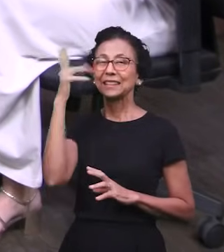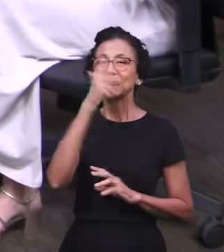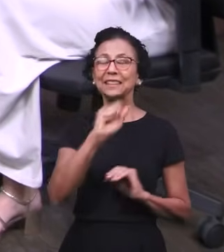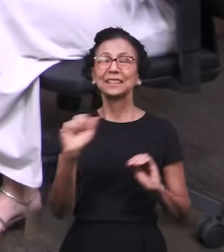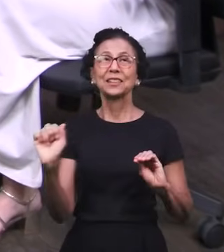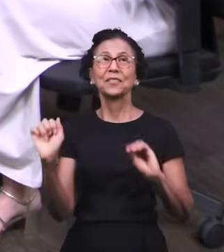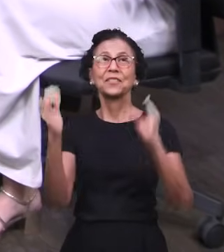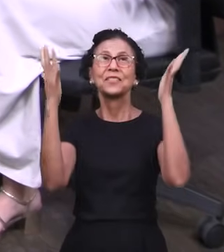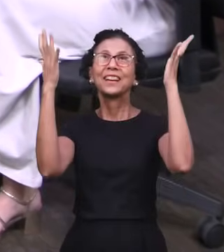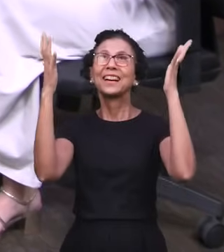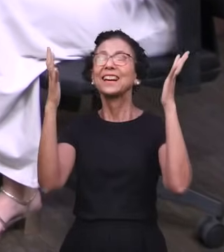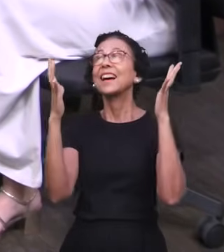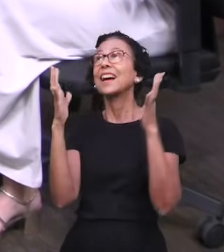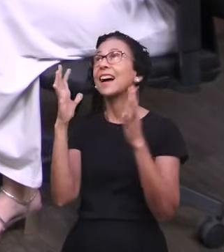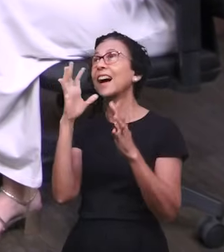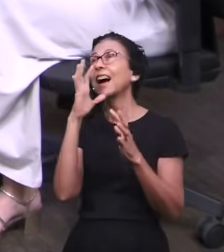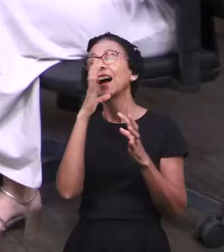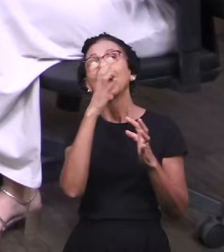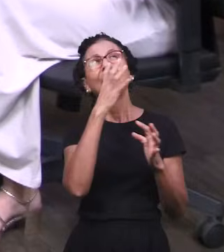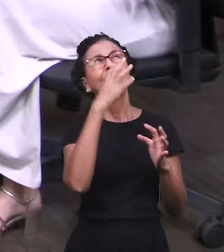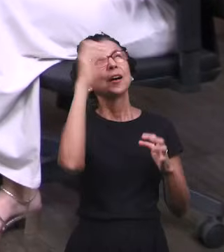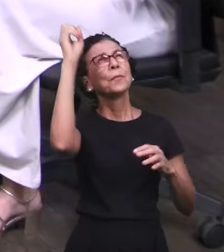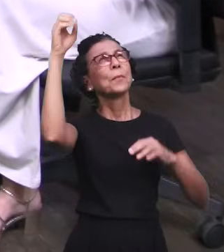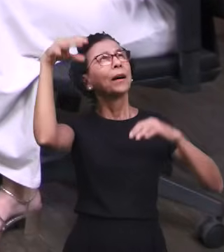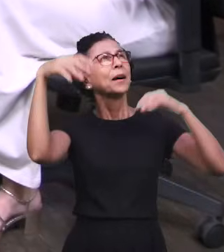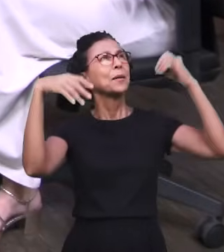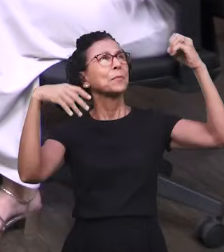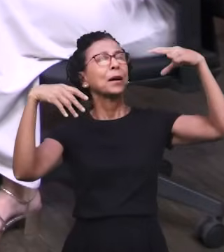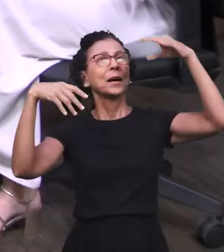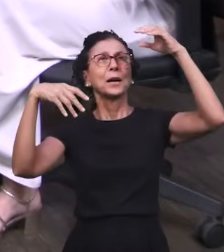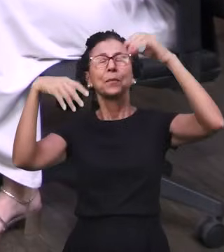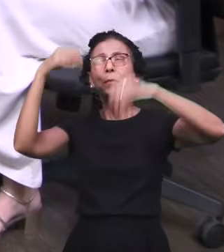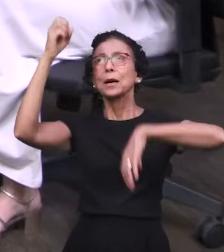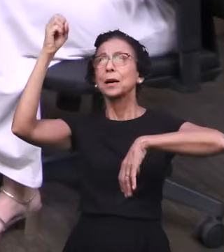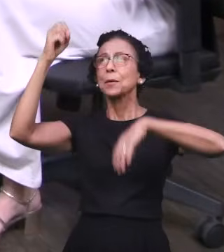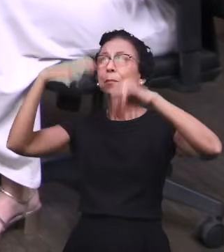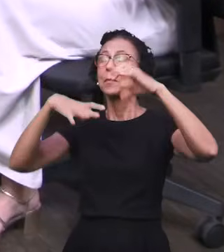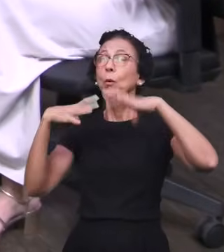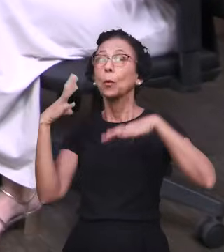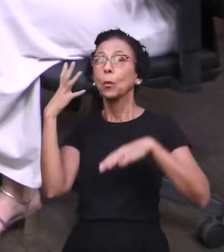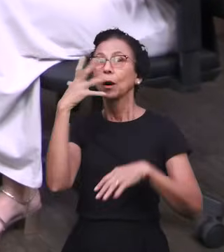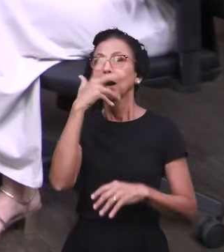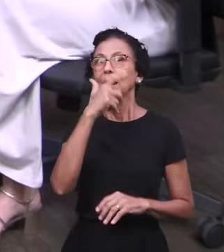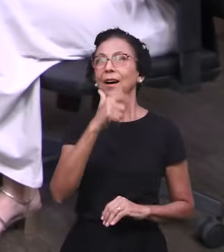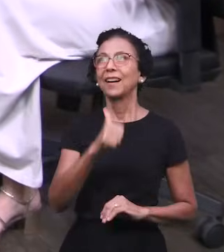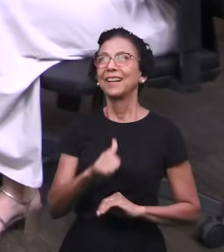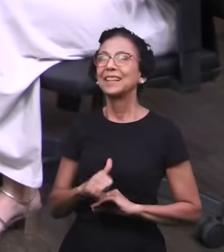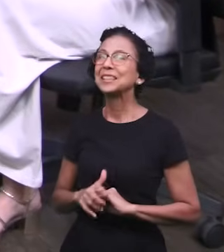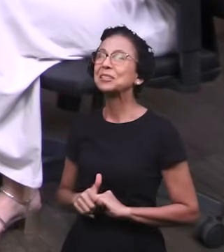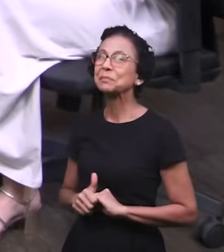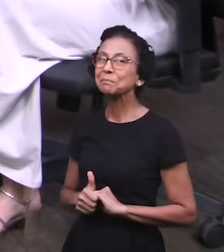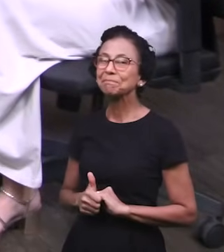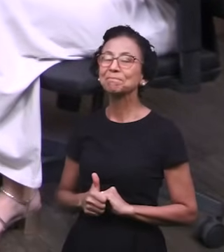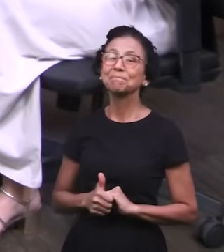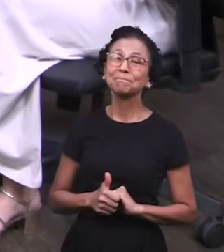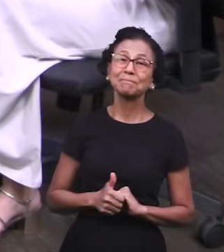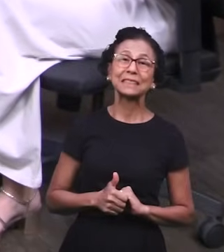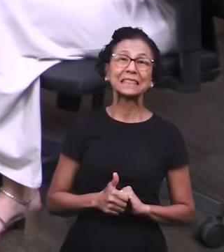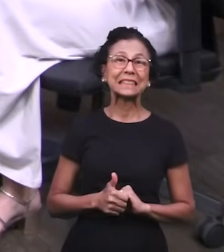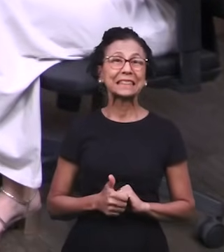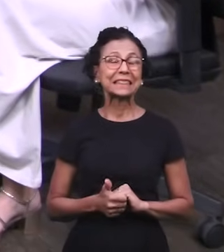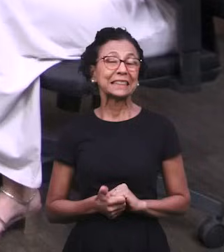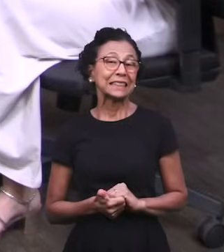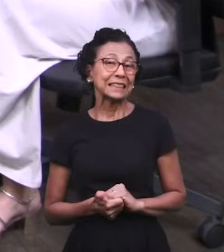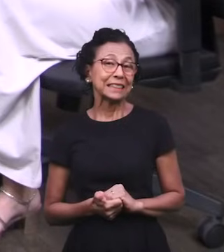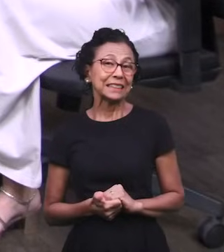E alguns se lembram do aniversariante, né, que em tese, sob um ponto de